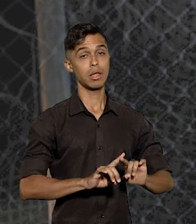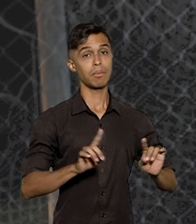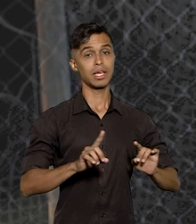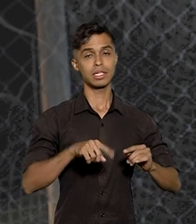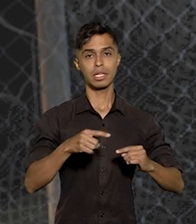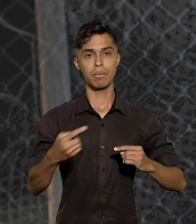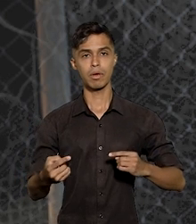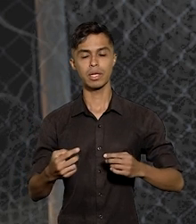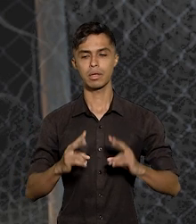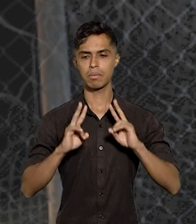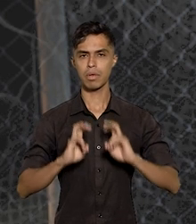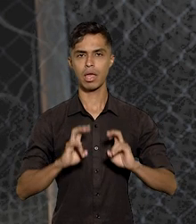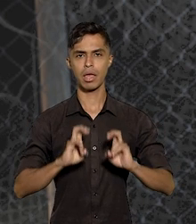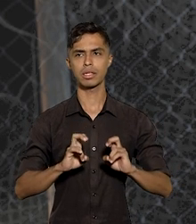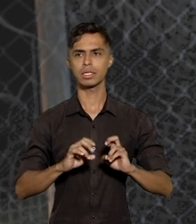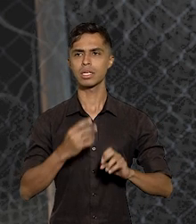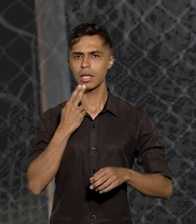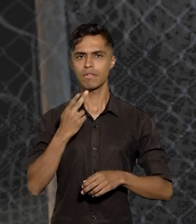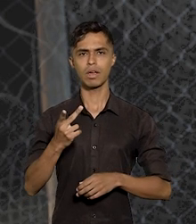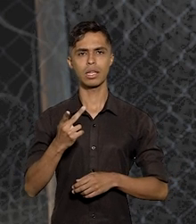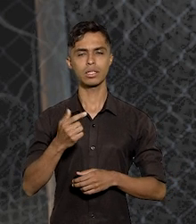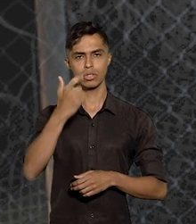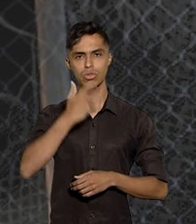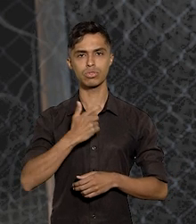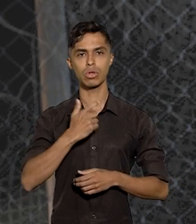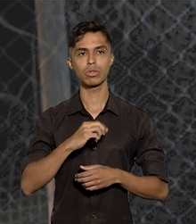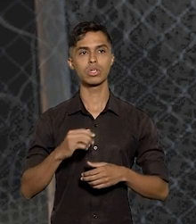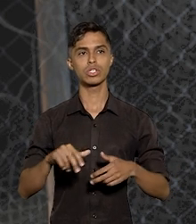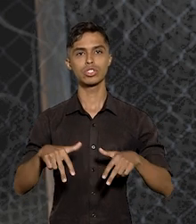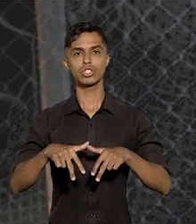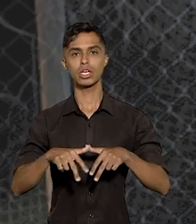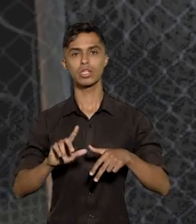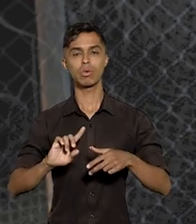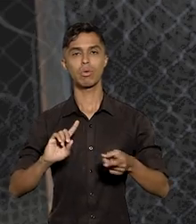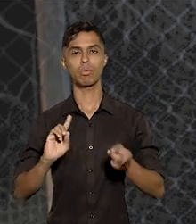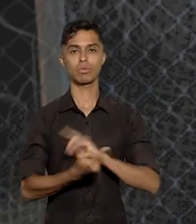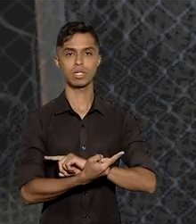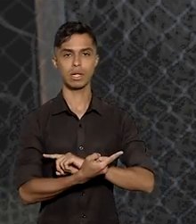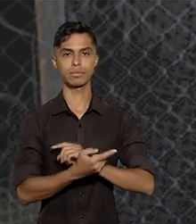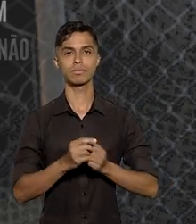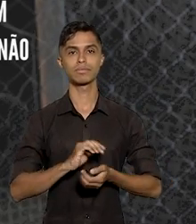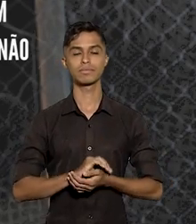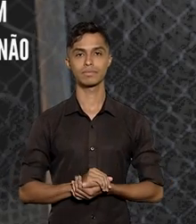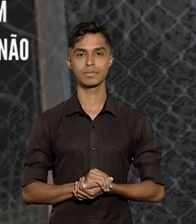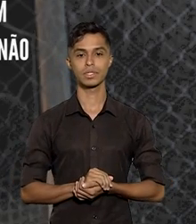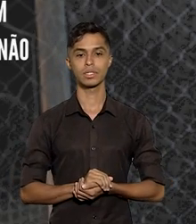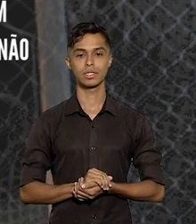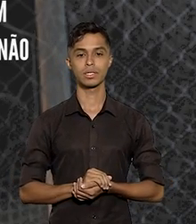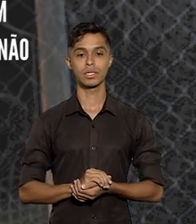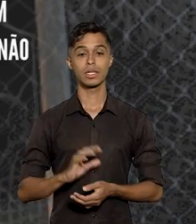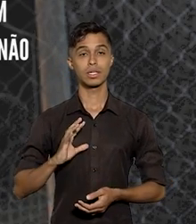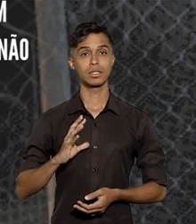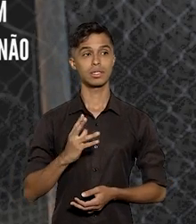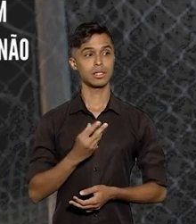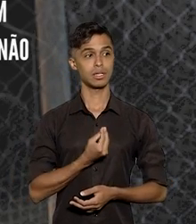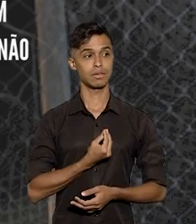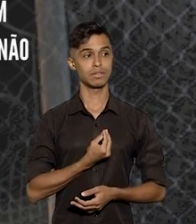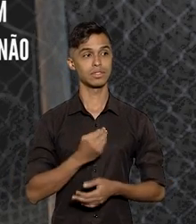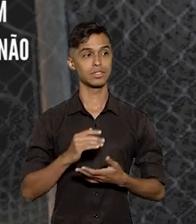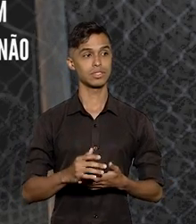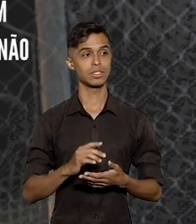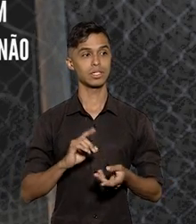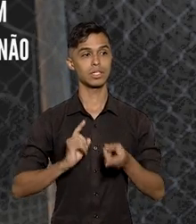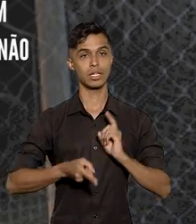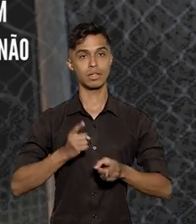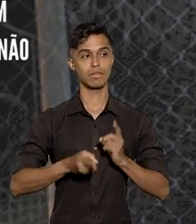se reconhece e se reivindica como sendo do gênero oposto. Travesti. Pessoa identificada